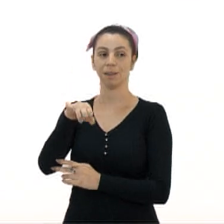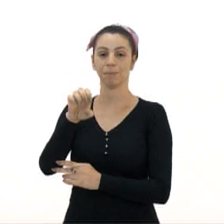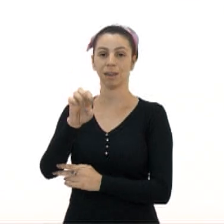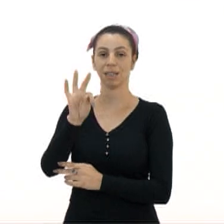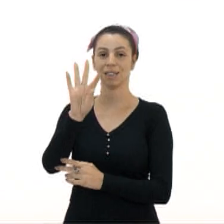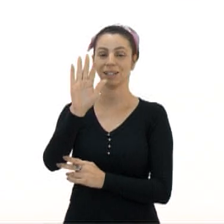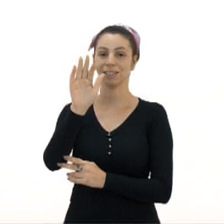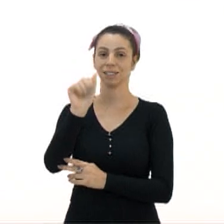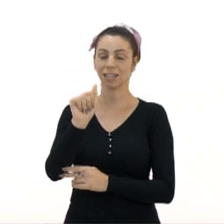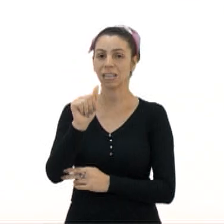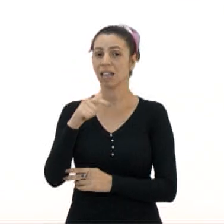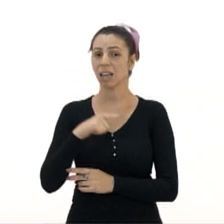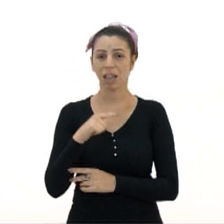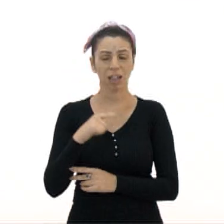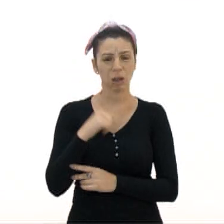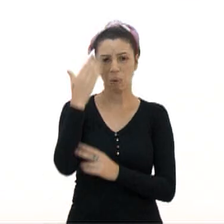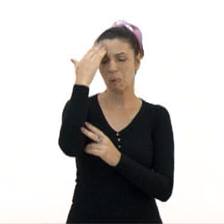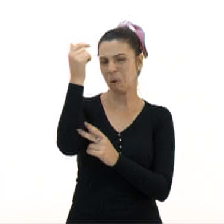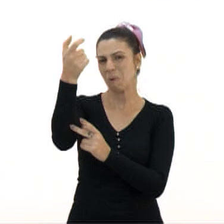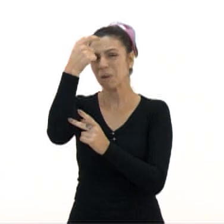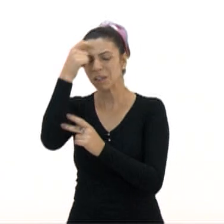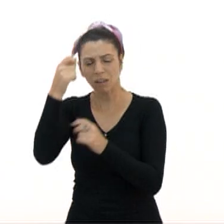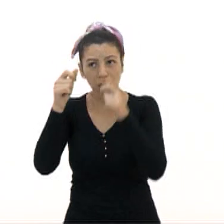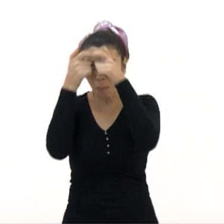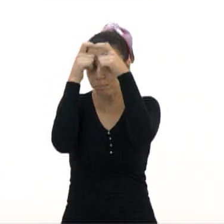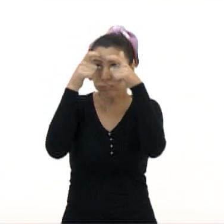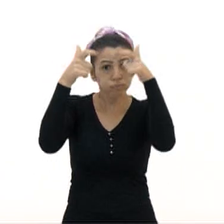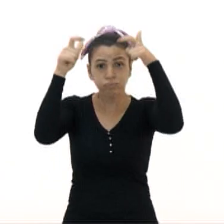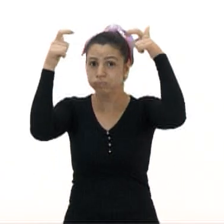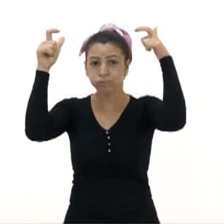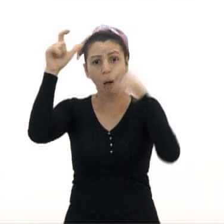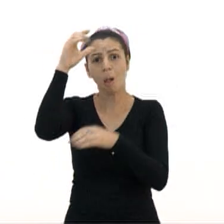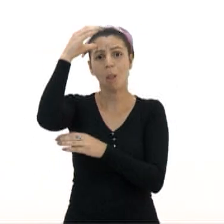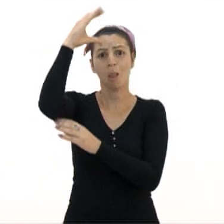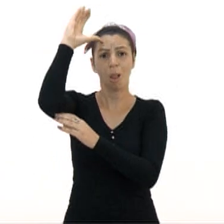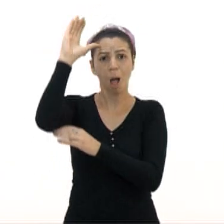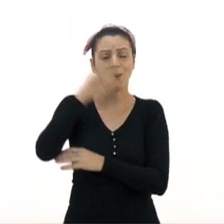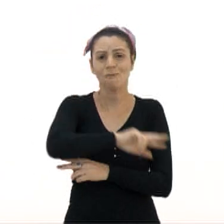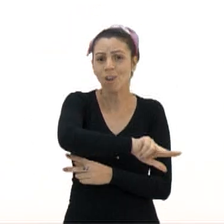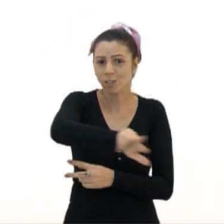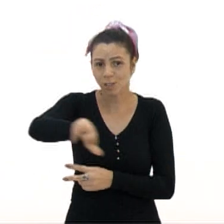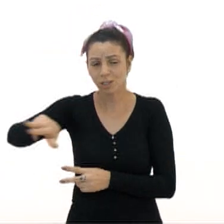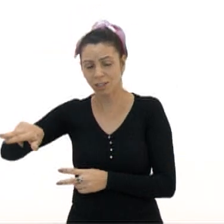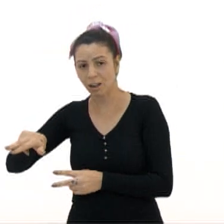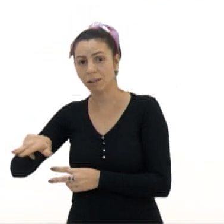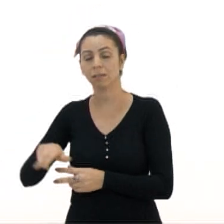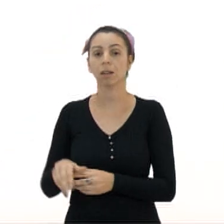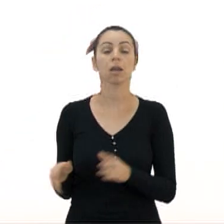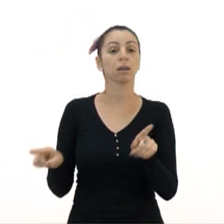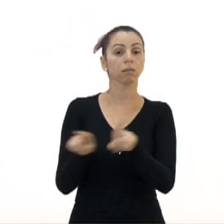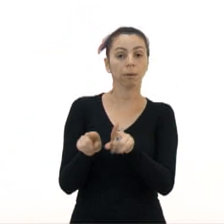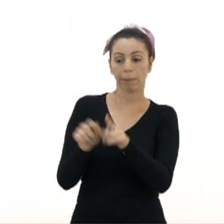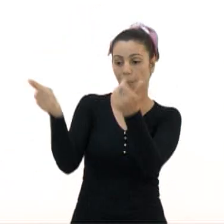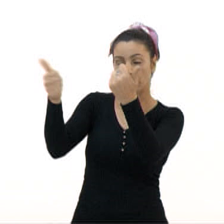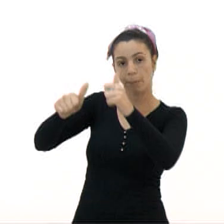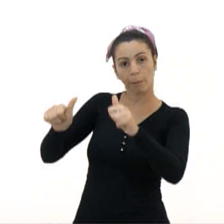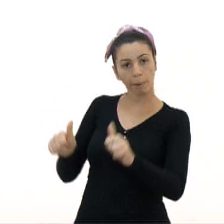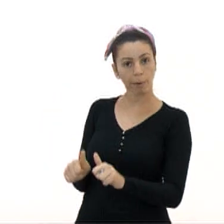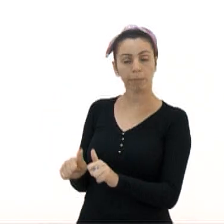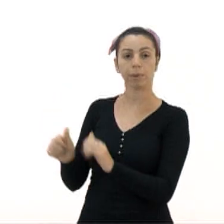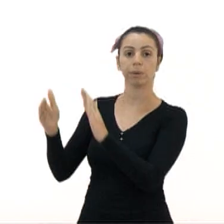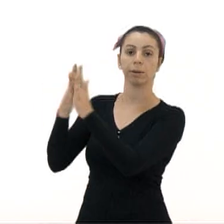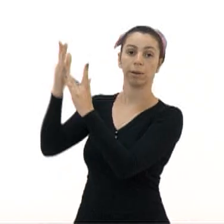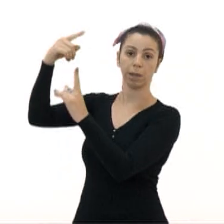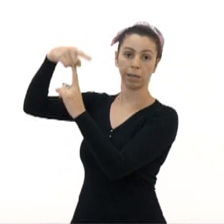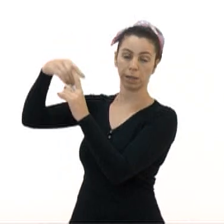em diversas áreas de conhecimento. Tá? Algumas de suas obras serviram de elementos decorativos de igreja. Lembra que eu também falei